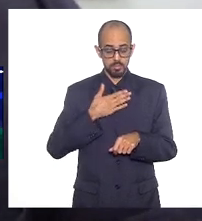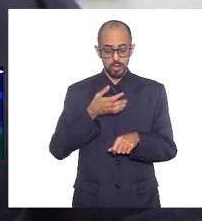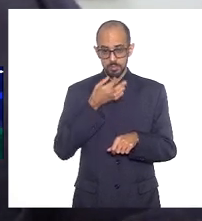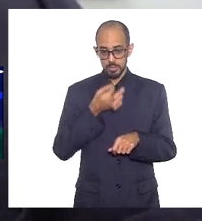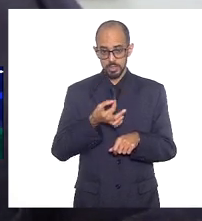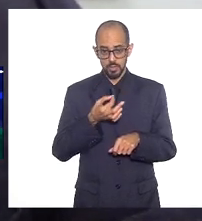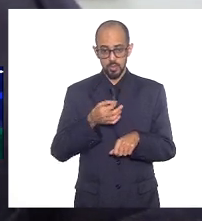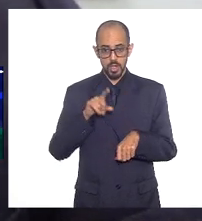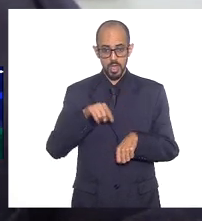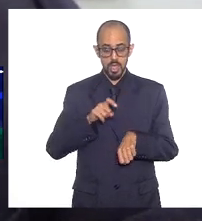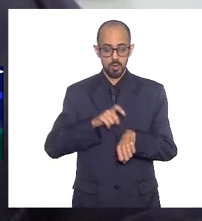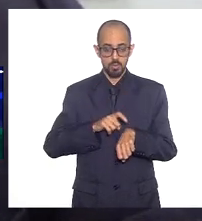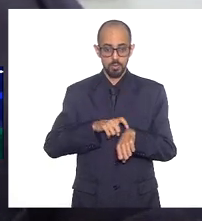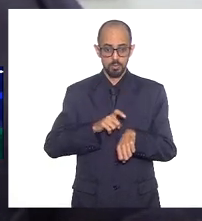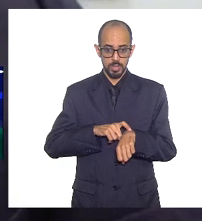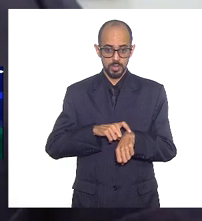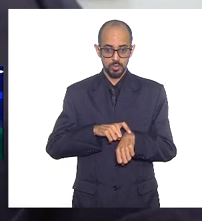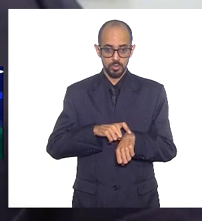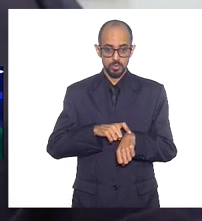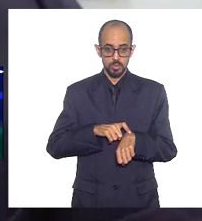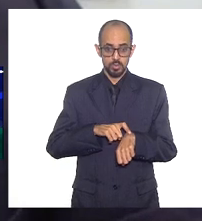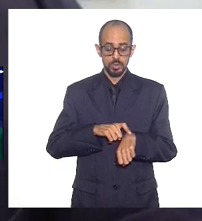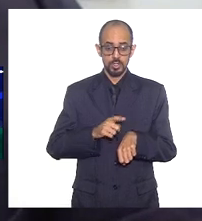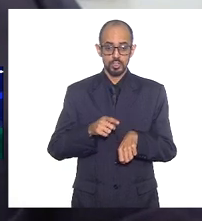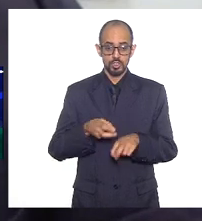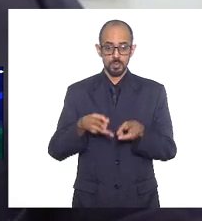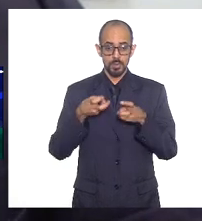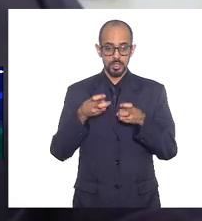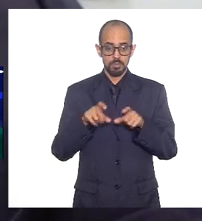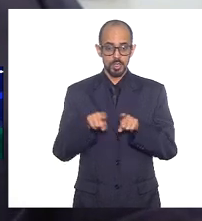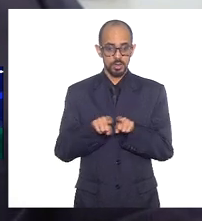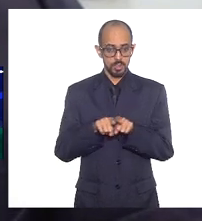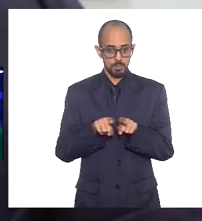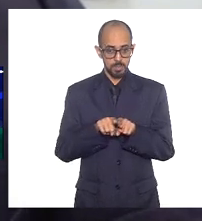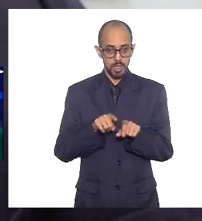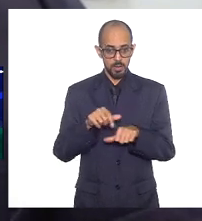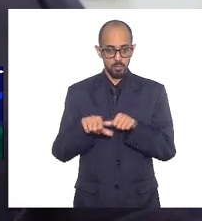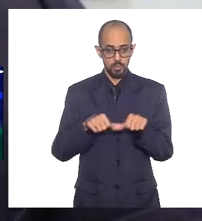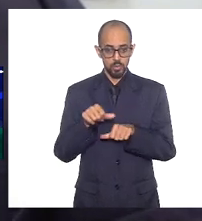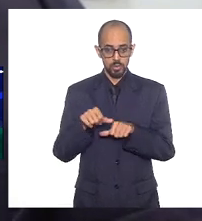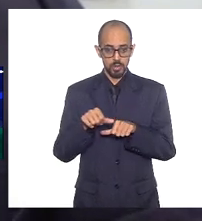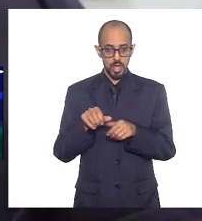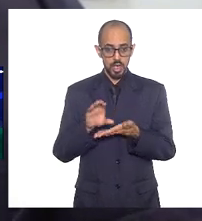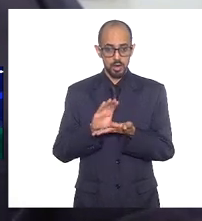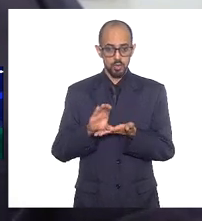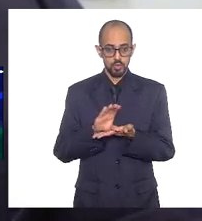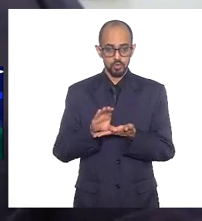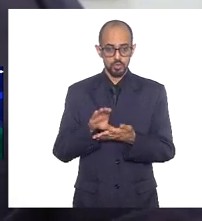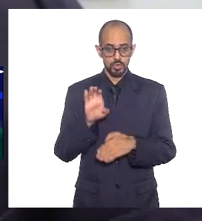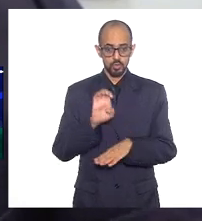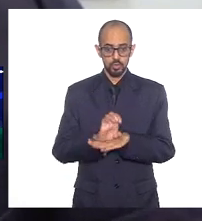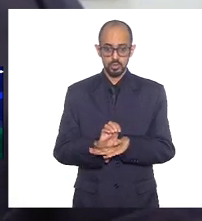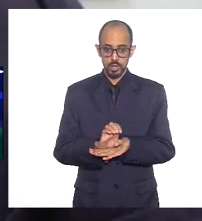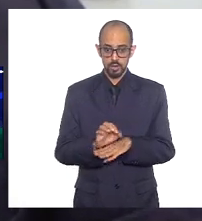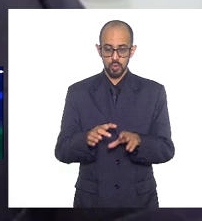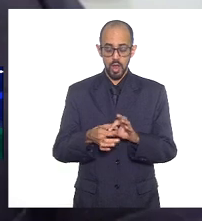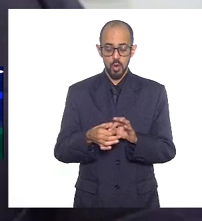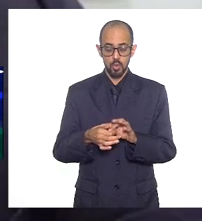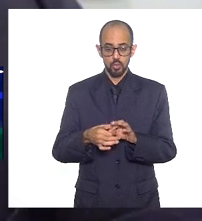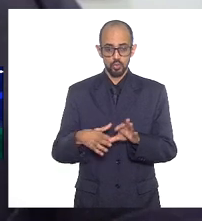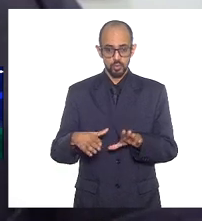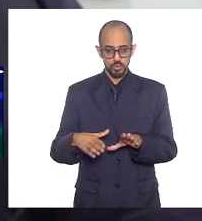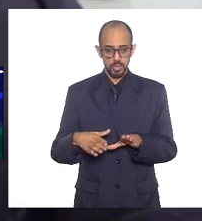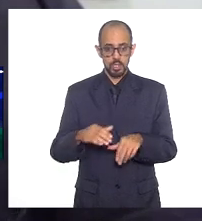esse, o momento oportuno é esse, que a gente leve em consideração para mudar, em definitiva a Constituição do Estado autorizando